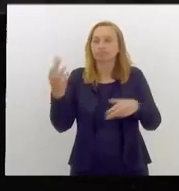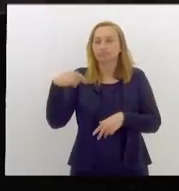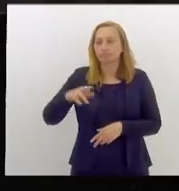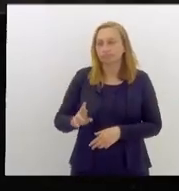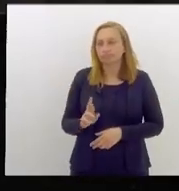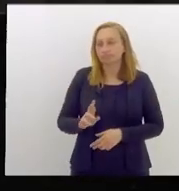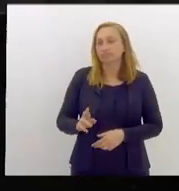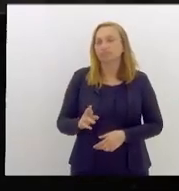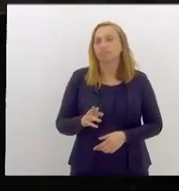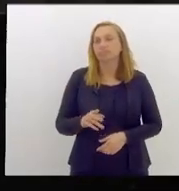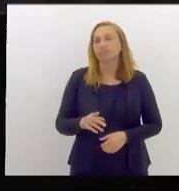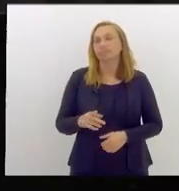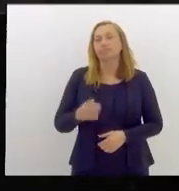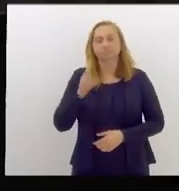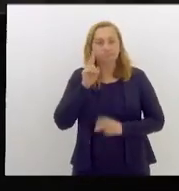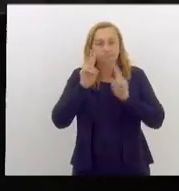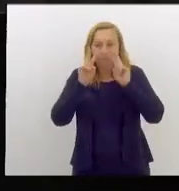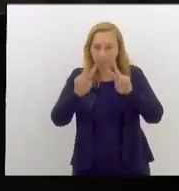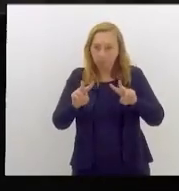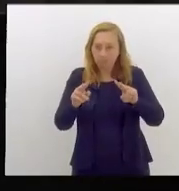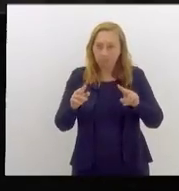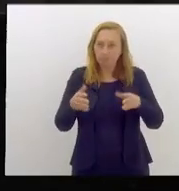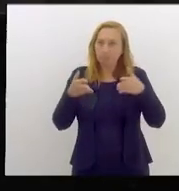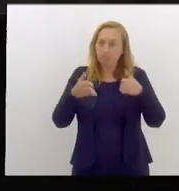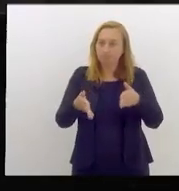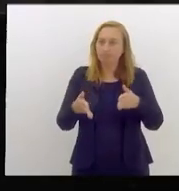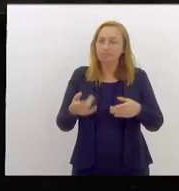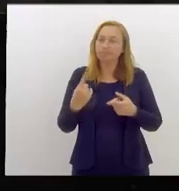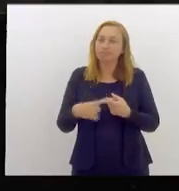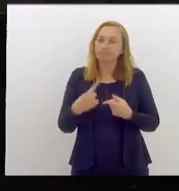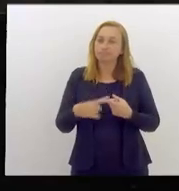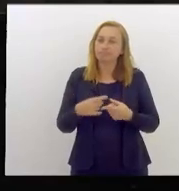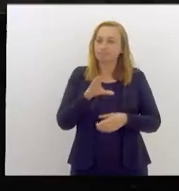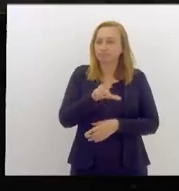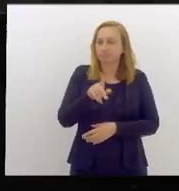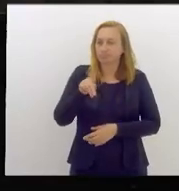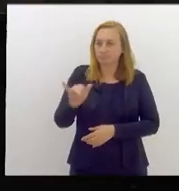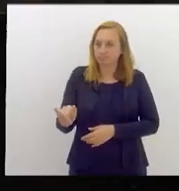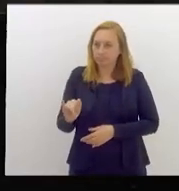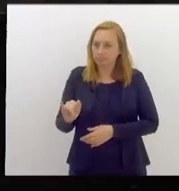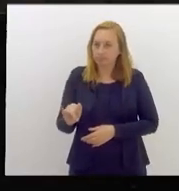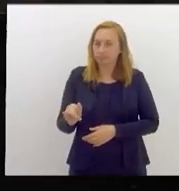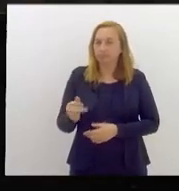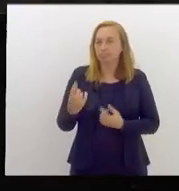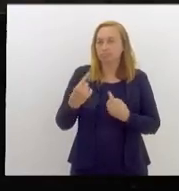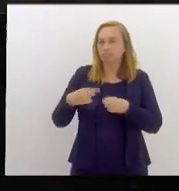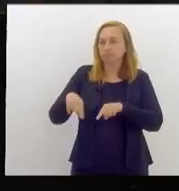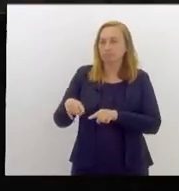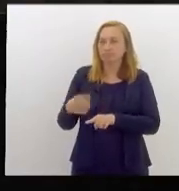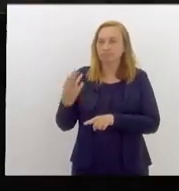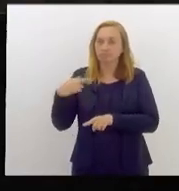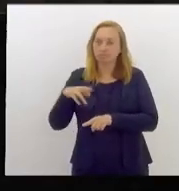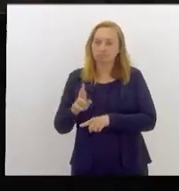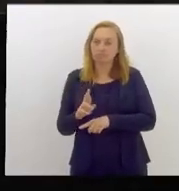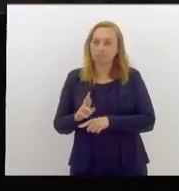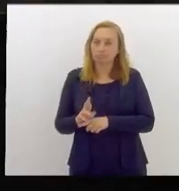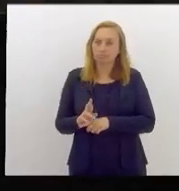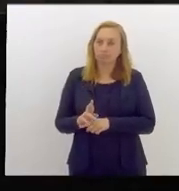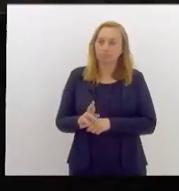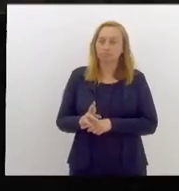e fiz questão de ter um olhar atento porque presidir a CPI da intolerância religiosa